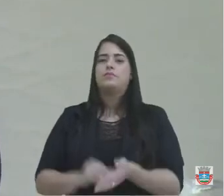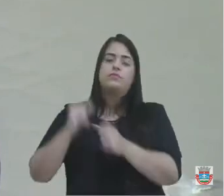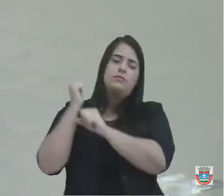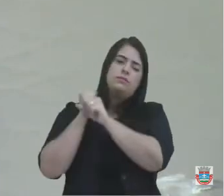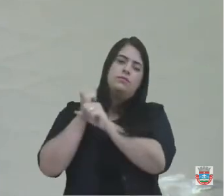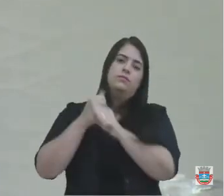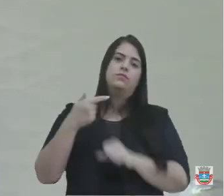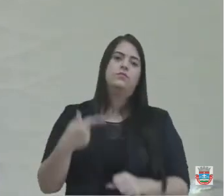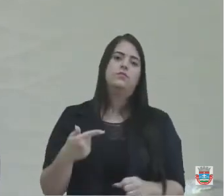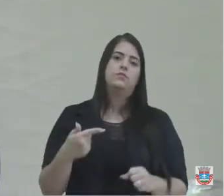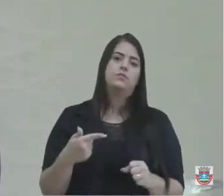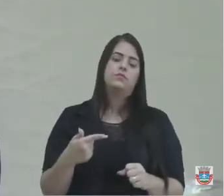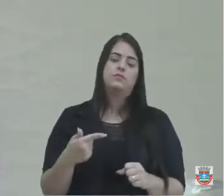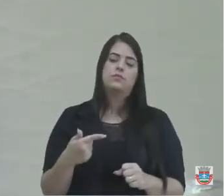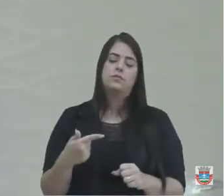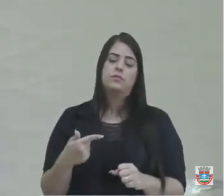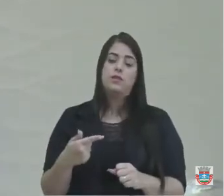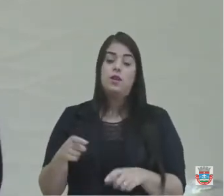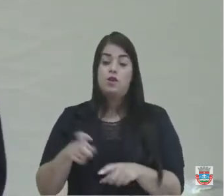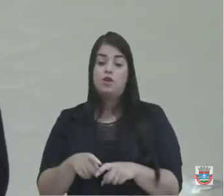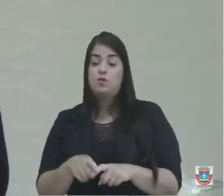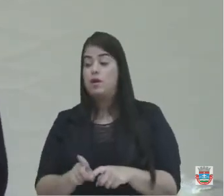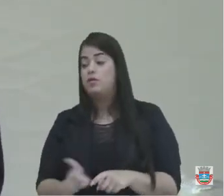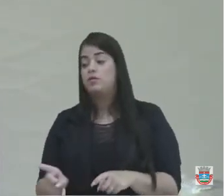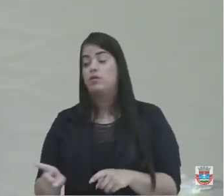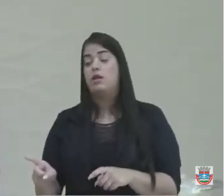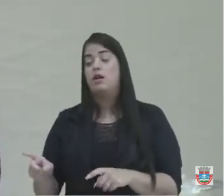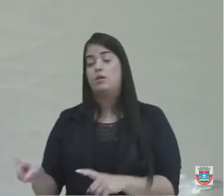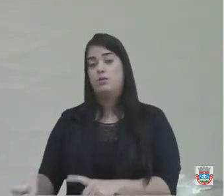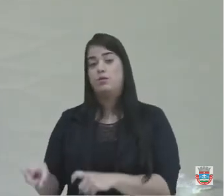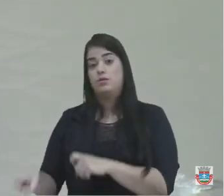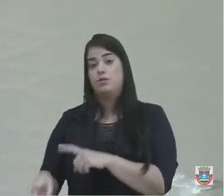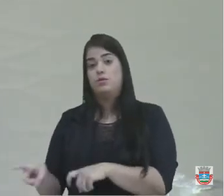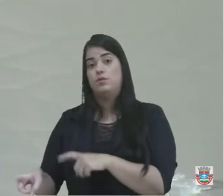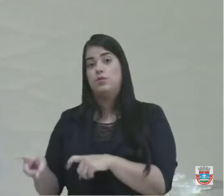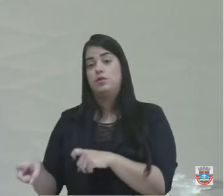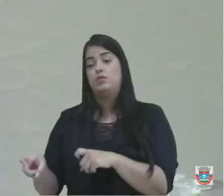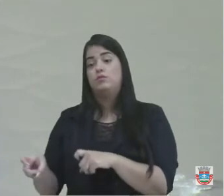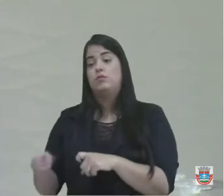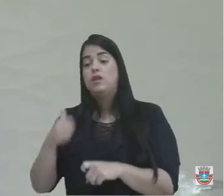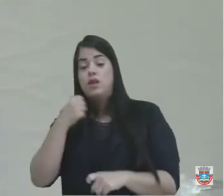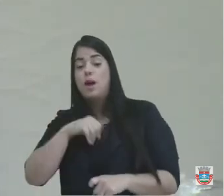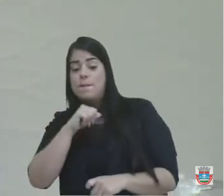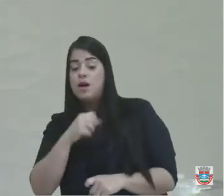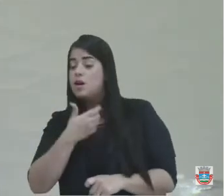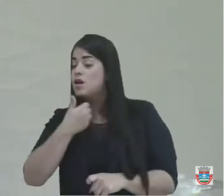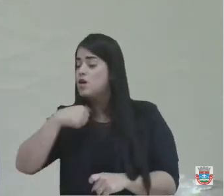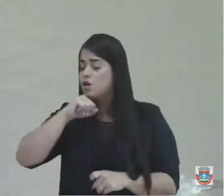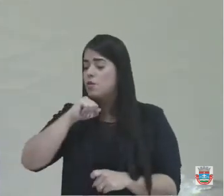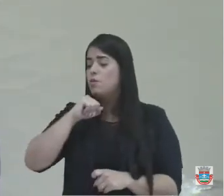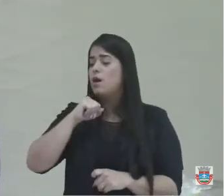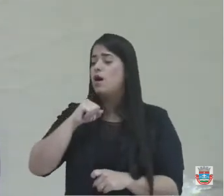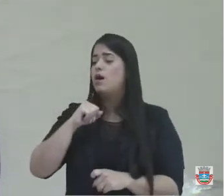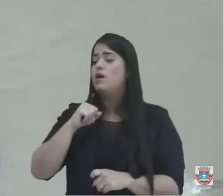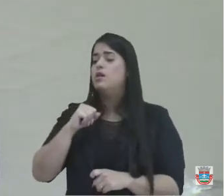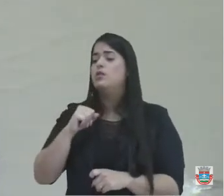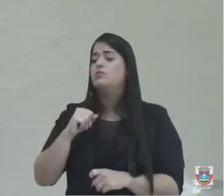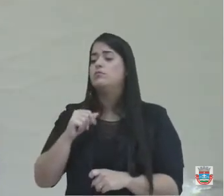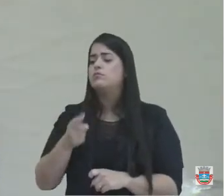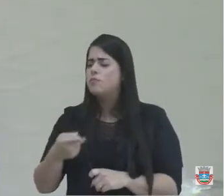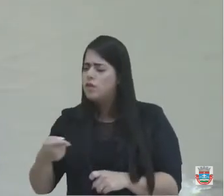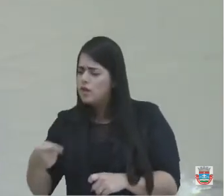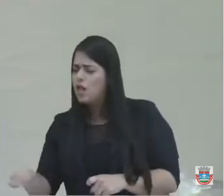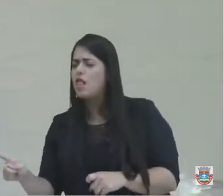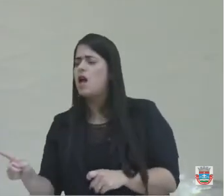dois anos atrás que o médico atendia aquela comunidade e que as mães e pais de família e eu com suas crianças fazer o